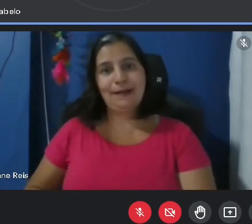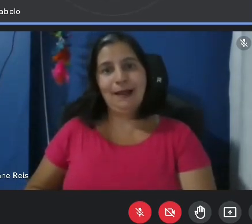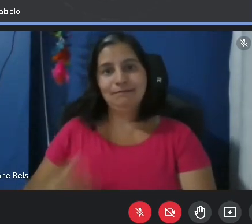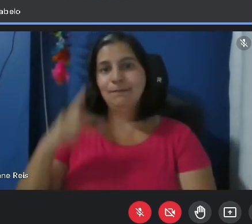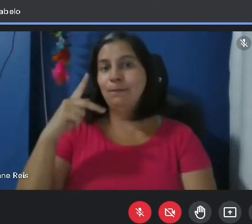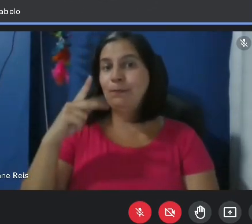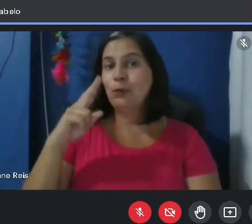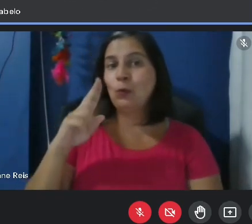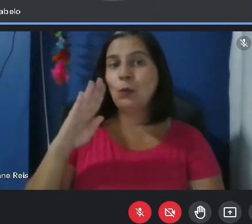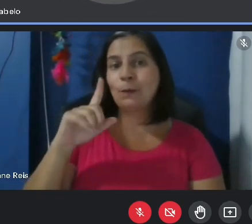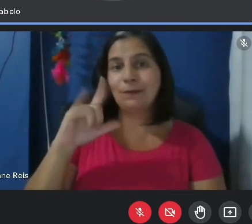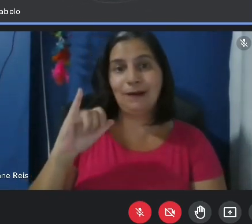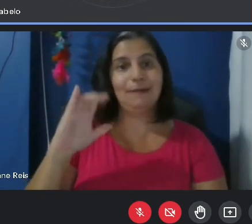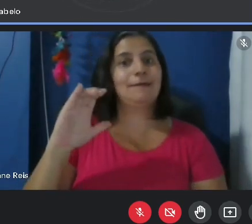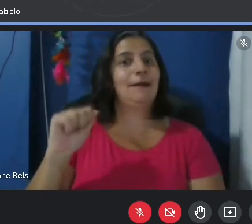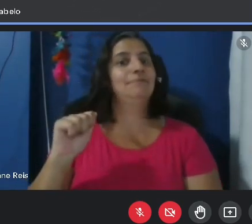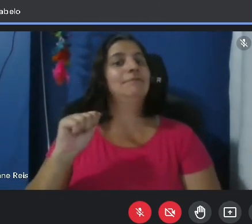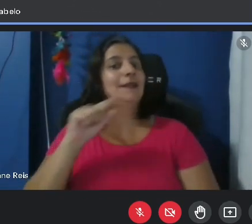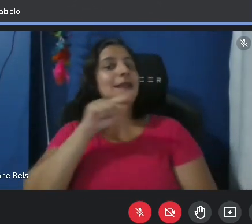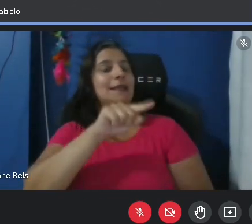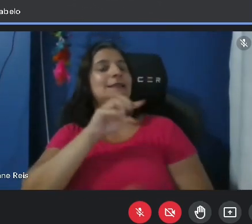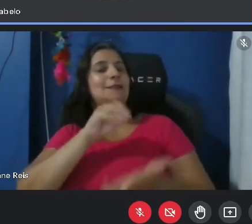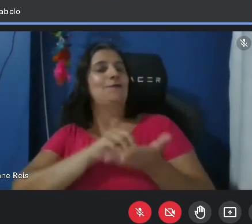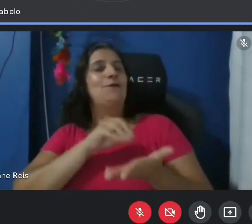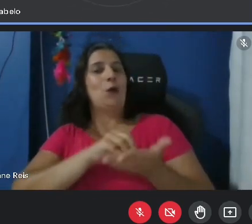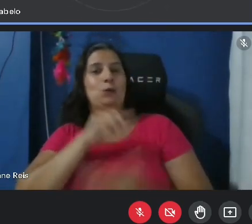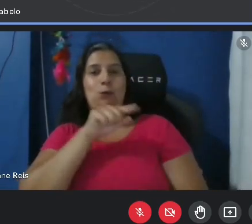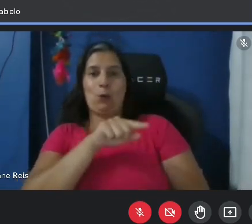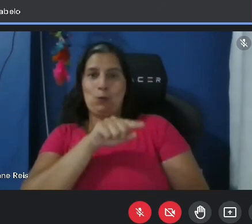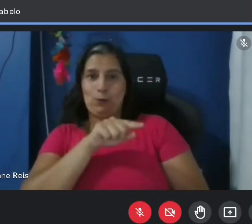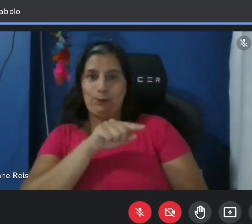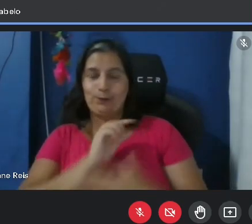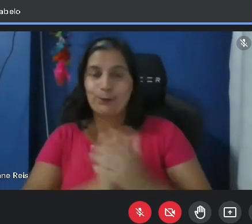Então, as políticas públicas,